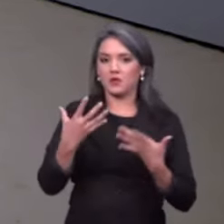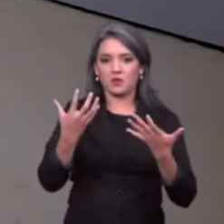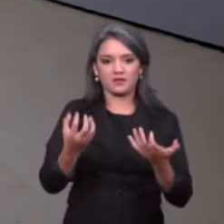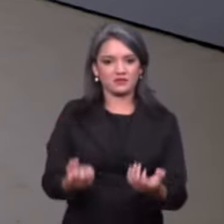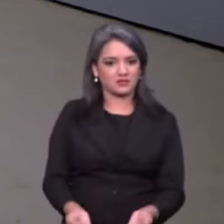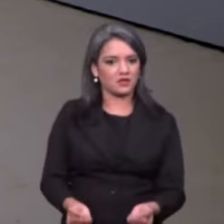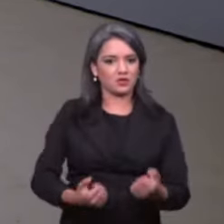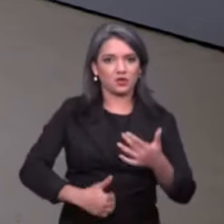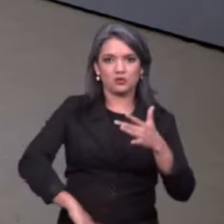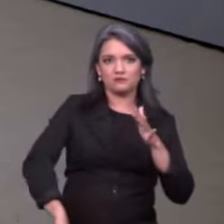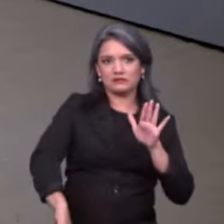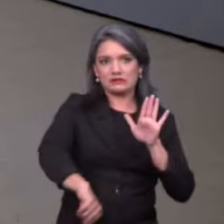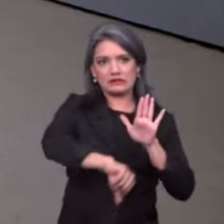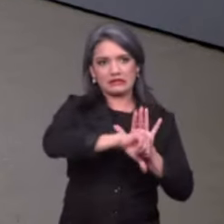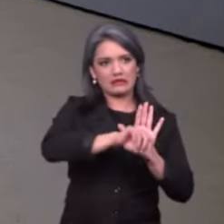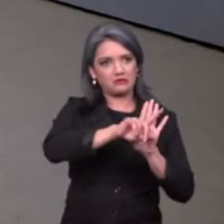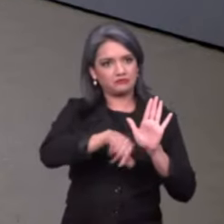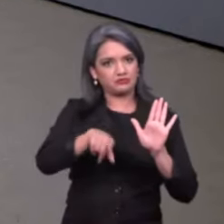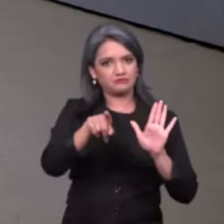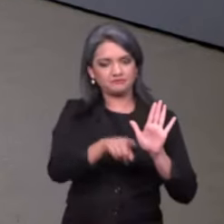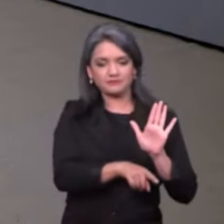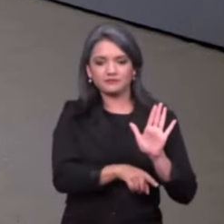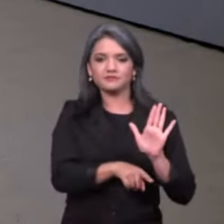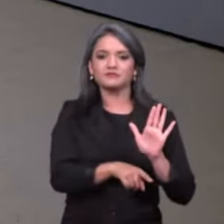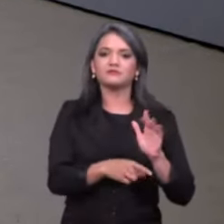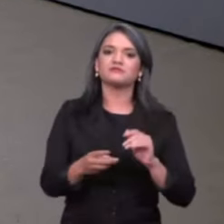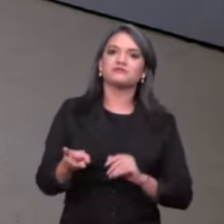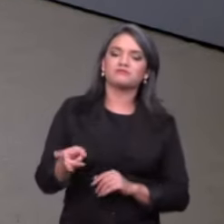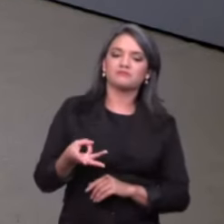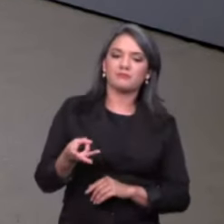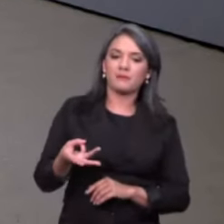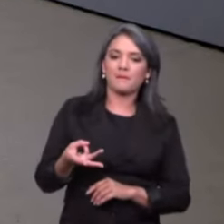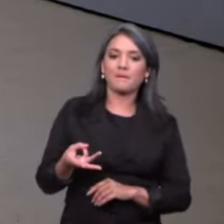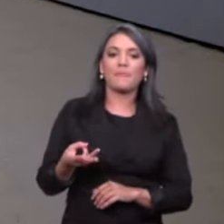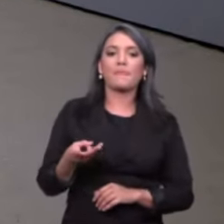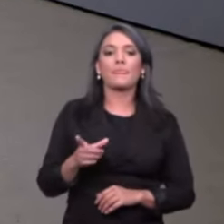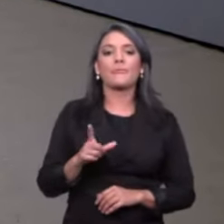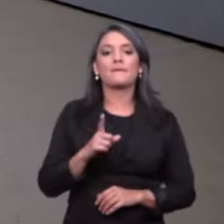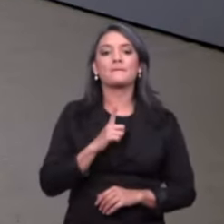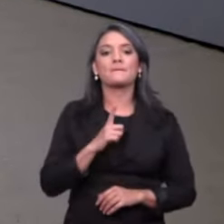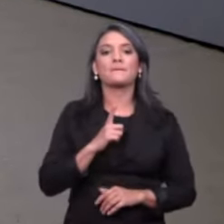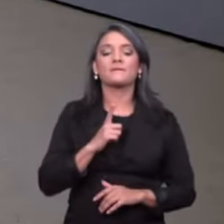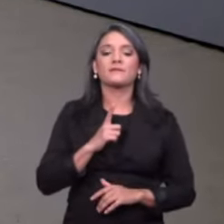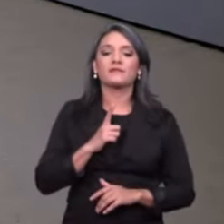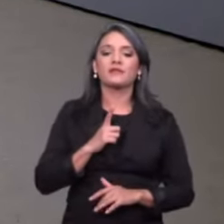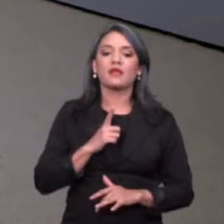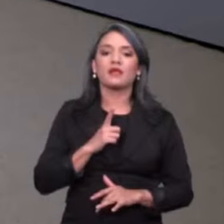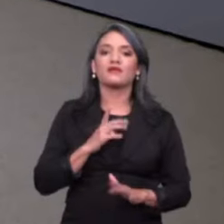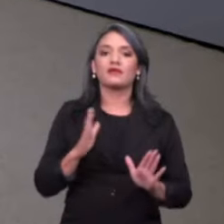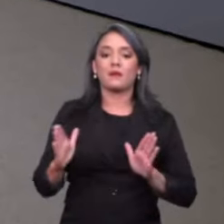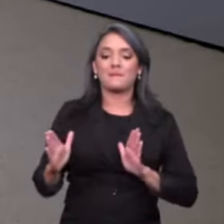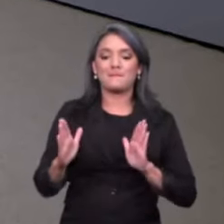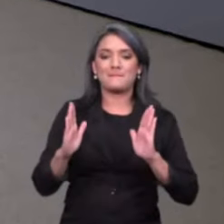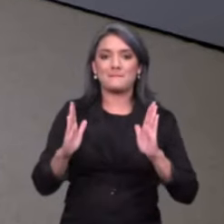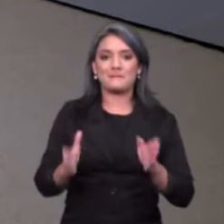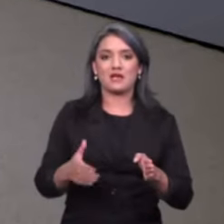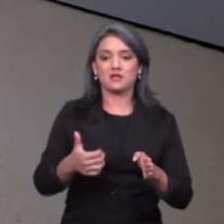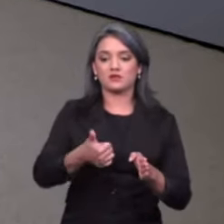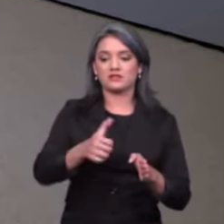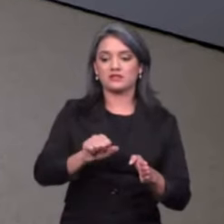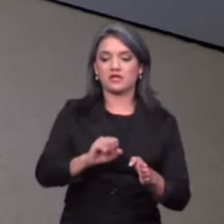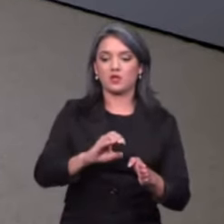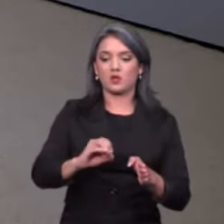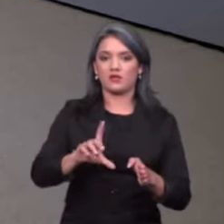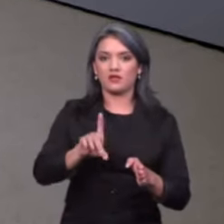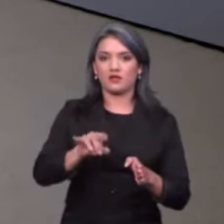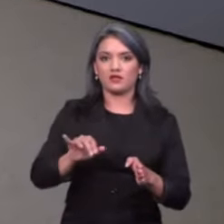haja essa descriminalização do porte de maconha e propôs que até 180 dias seja regulamentado pelo Congresso